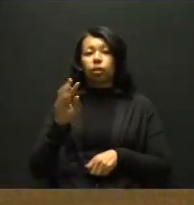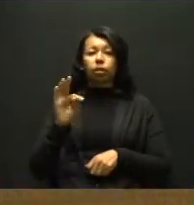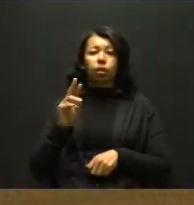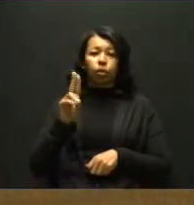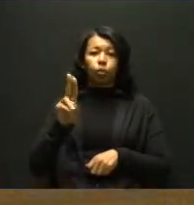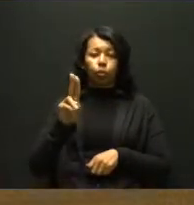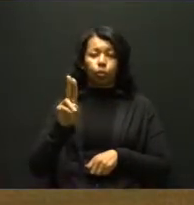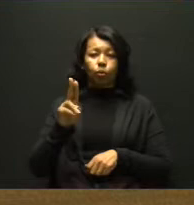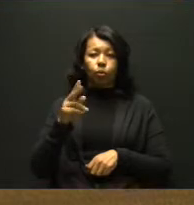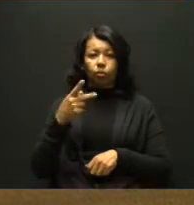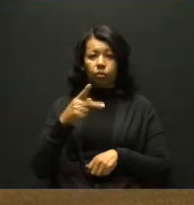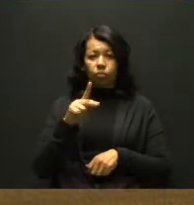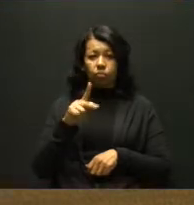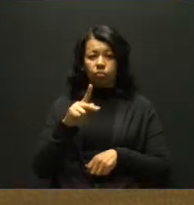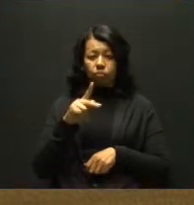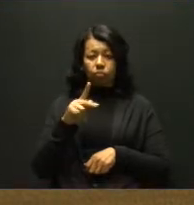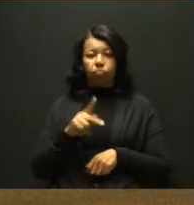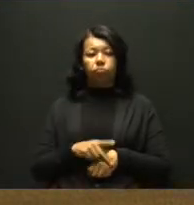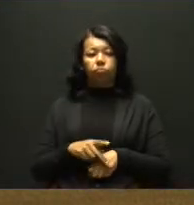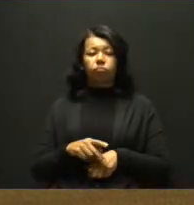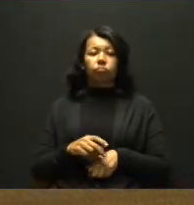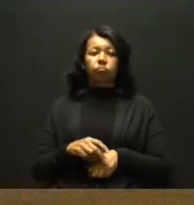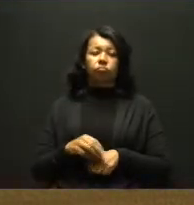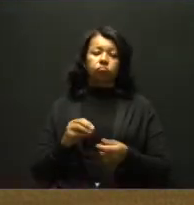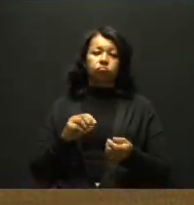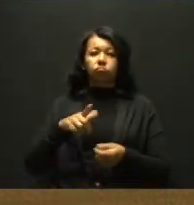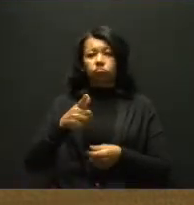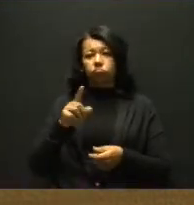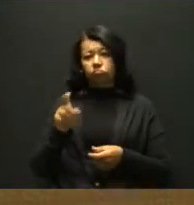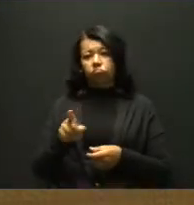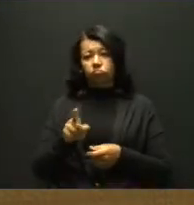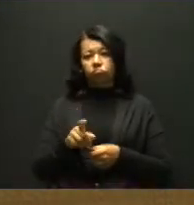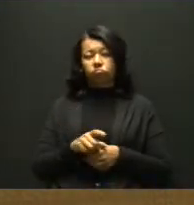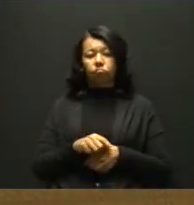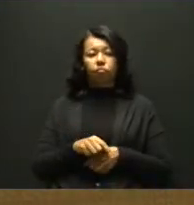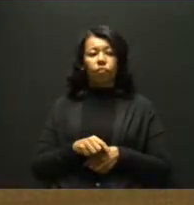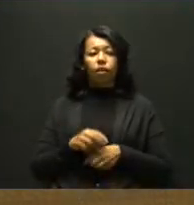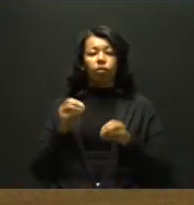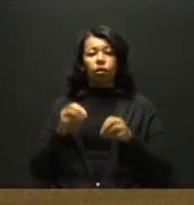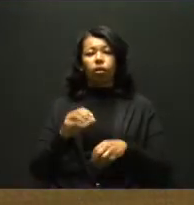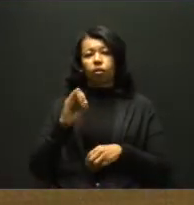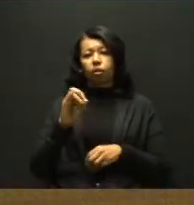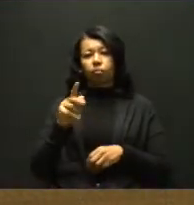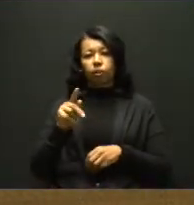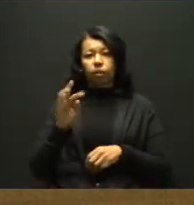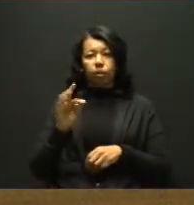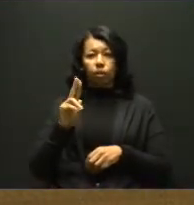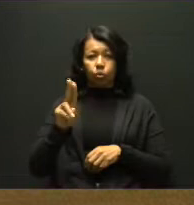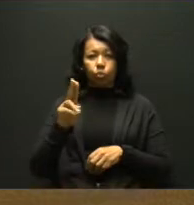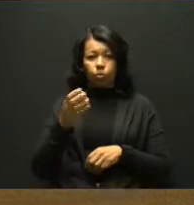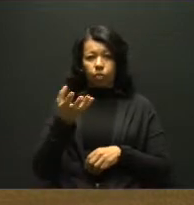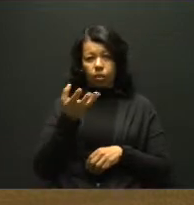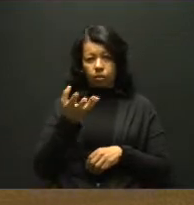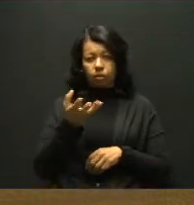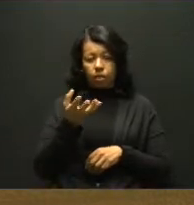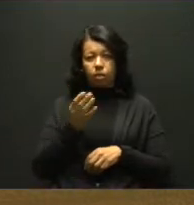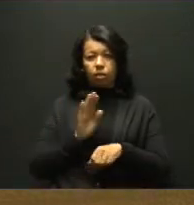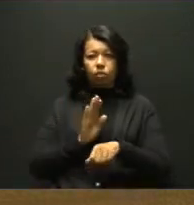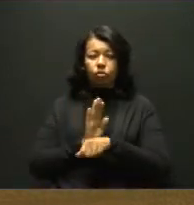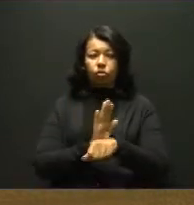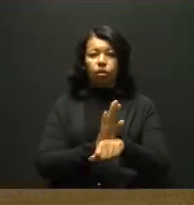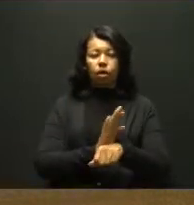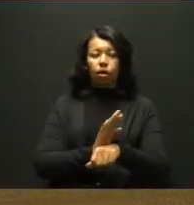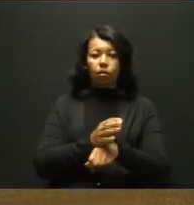a dúvidas de legalidade nenhuma nesse tipo de situação quem quiser contribuir para